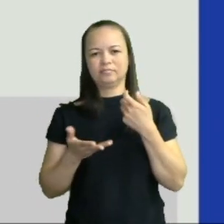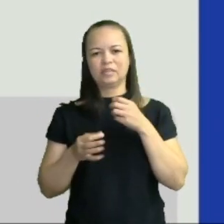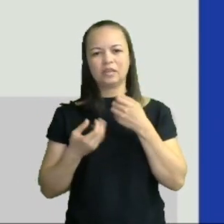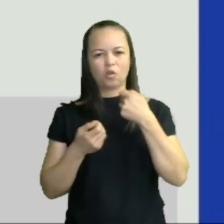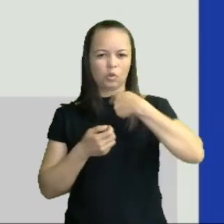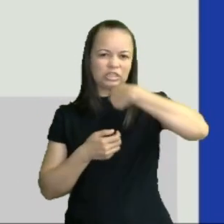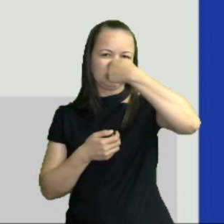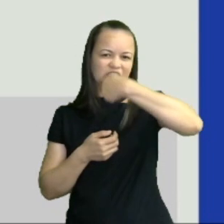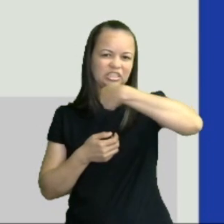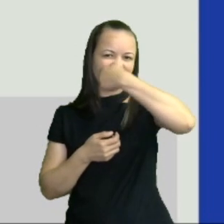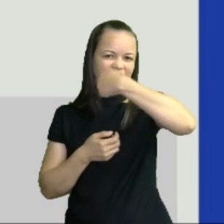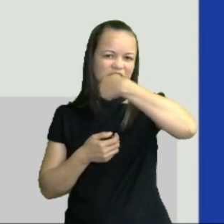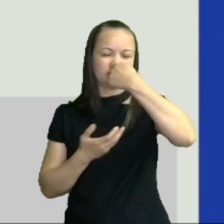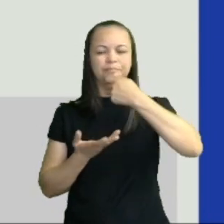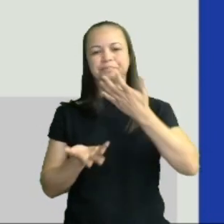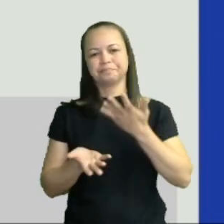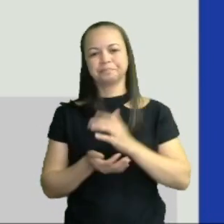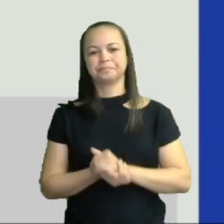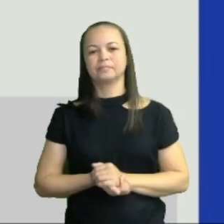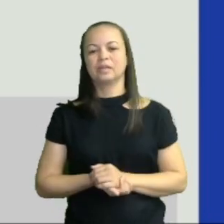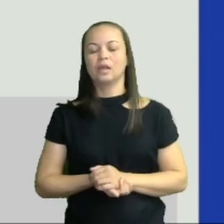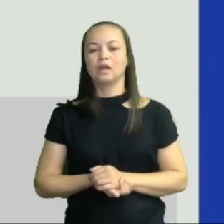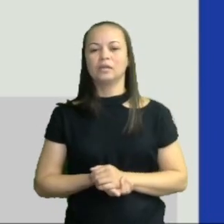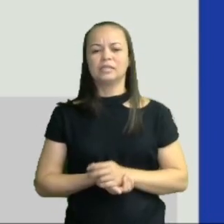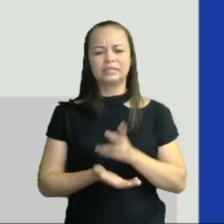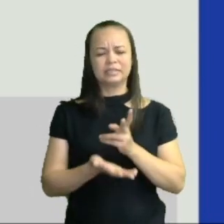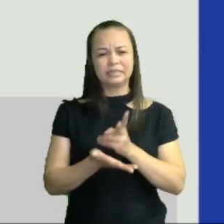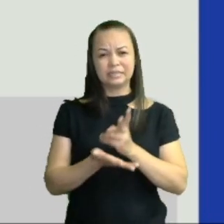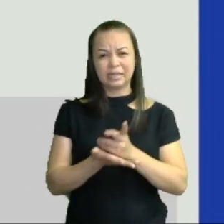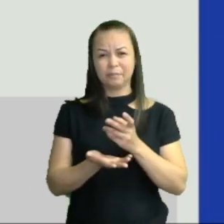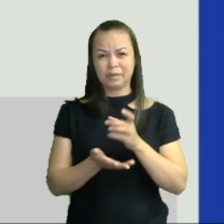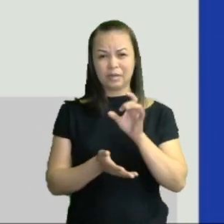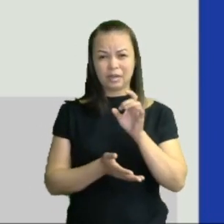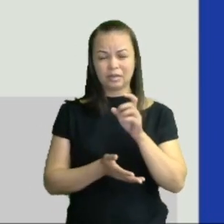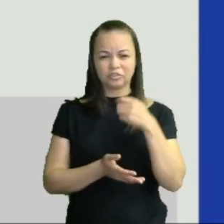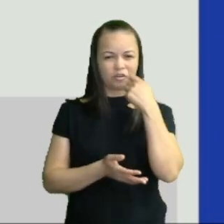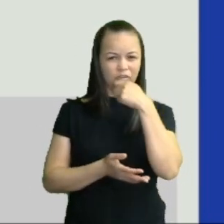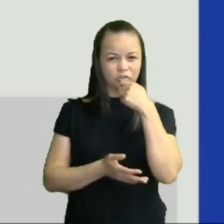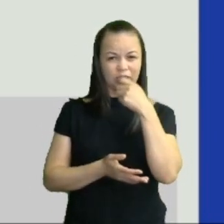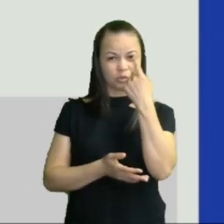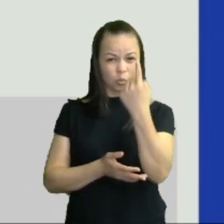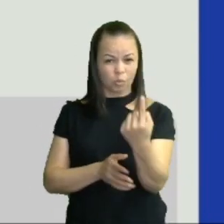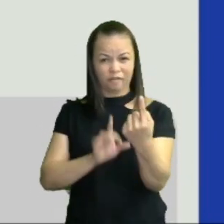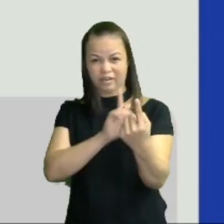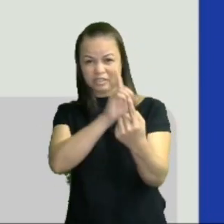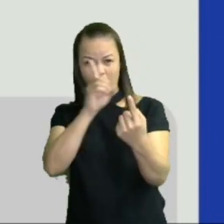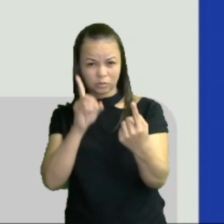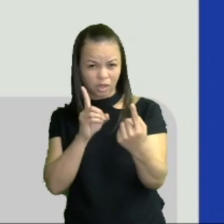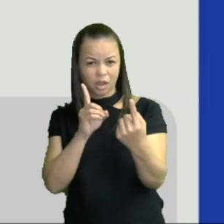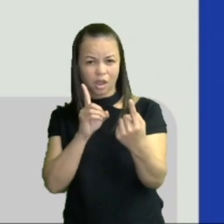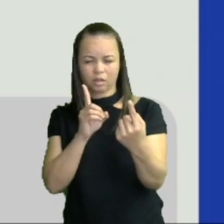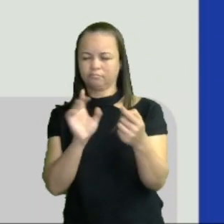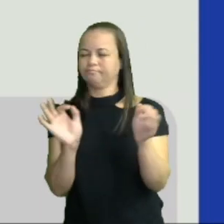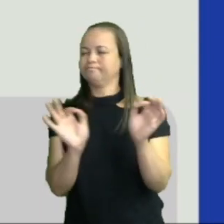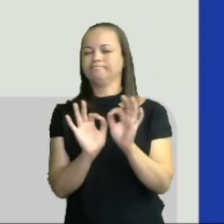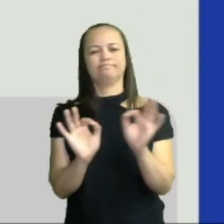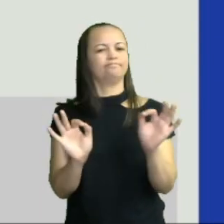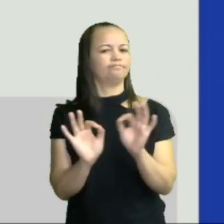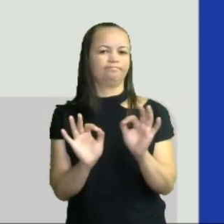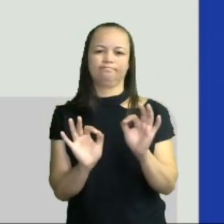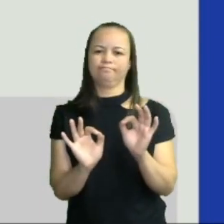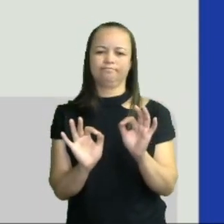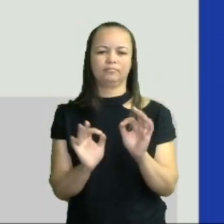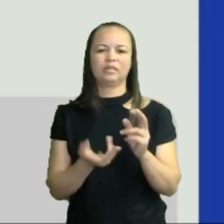de cima para baixo. Devemos escovar os dentes apenas uma vez ao dia? Claro que não, né,